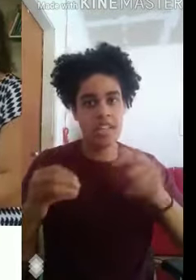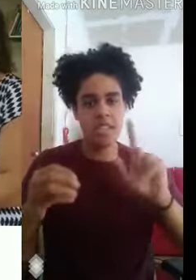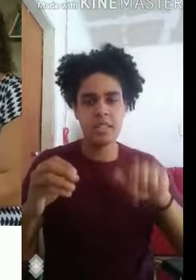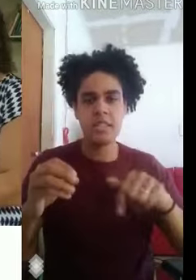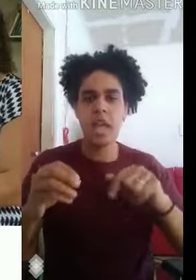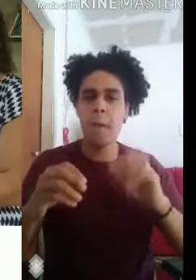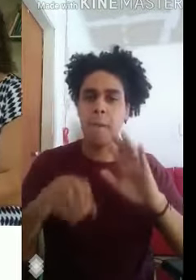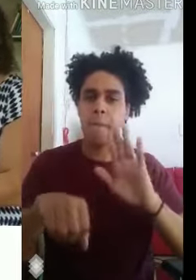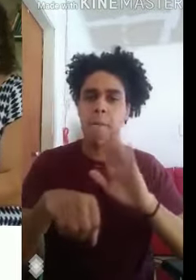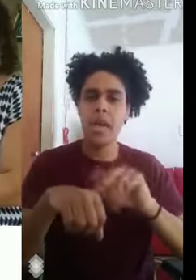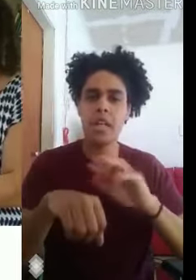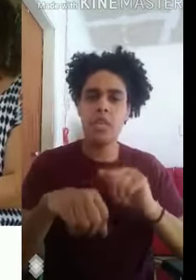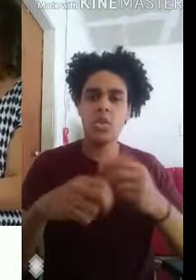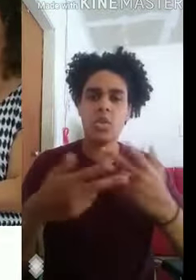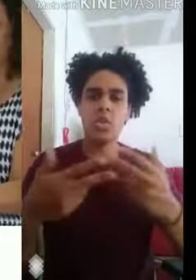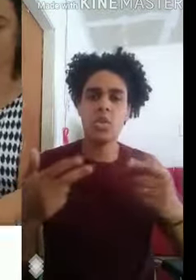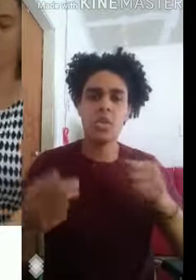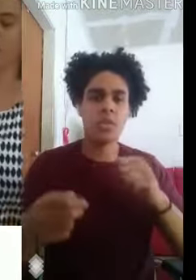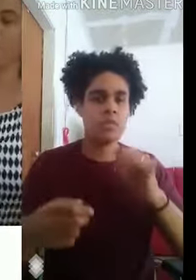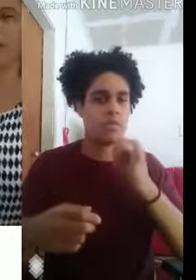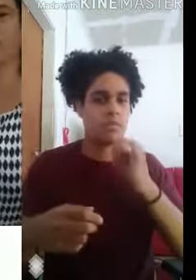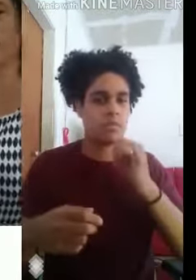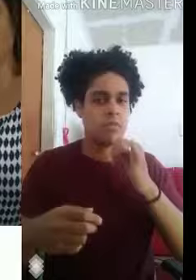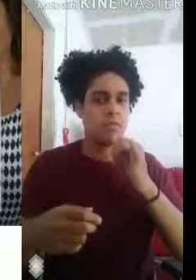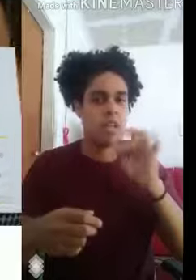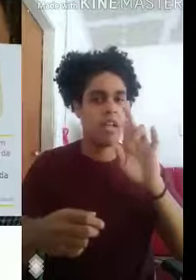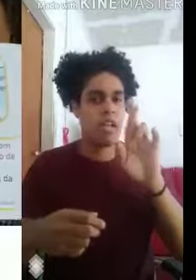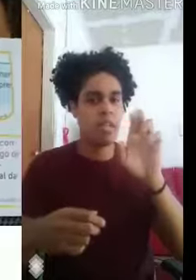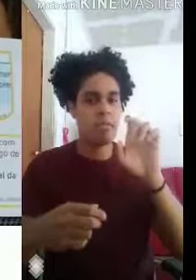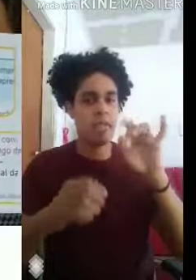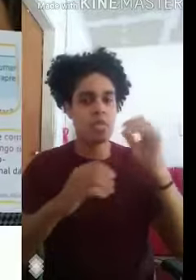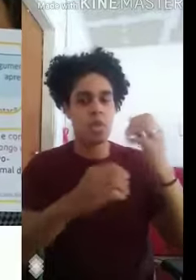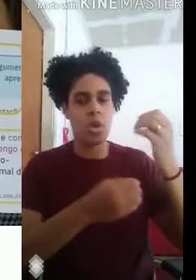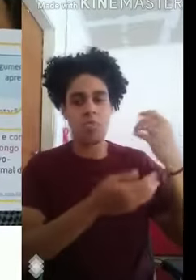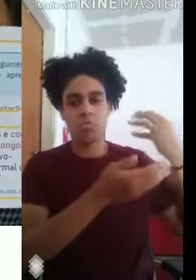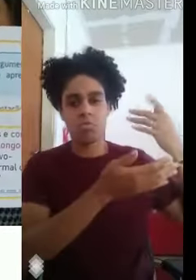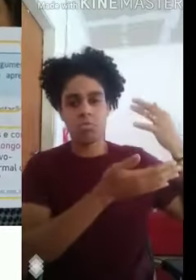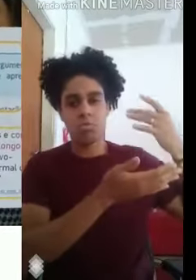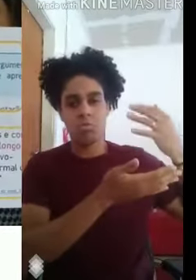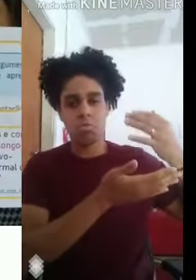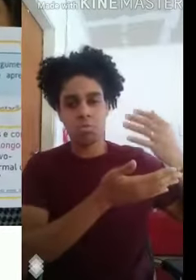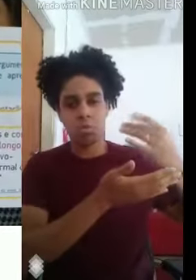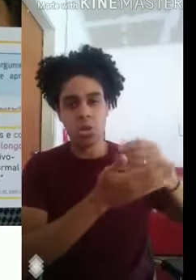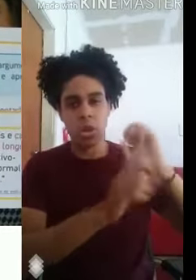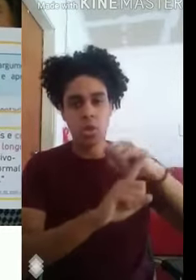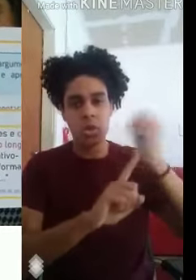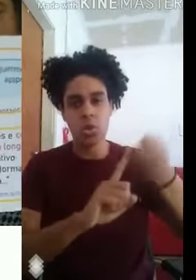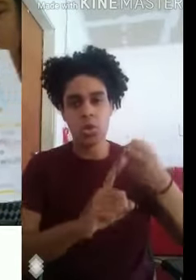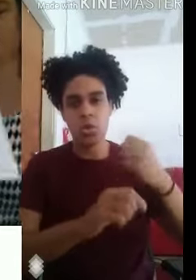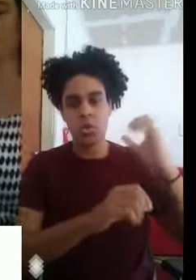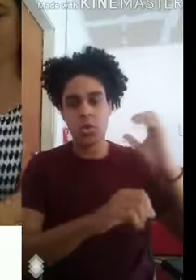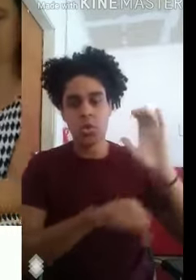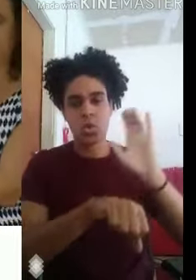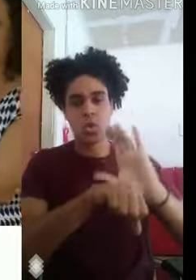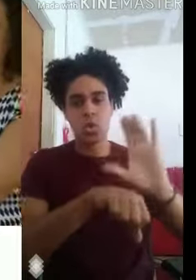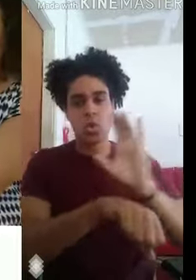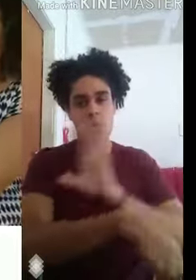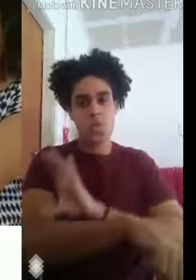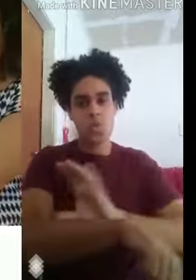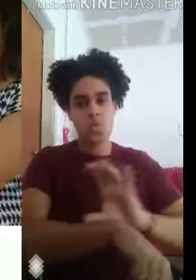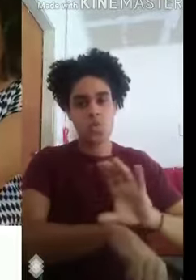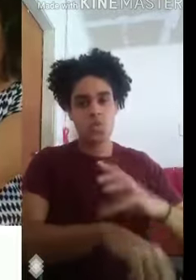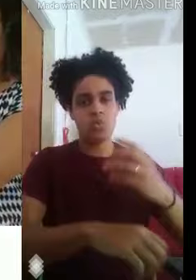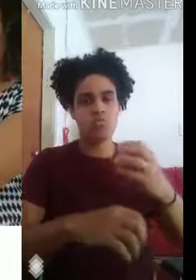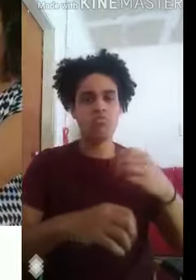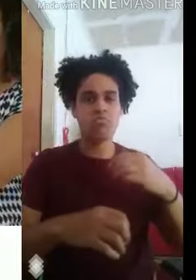vai ver que eles pedem coisas como repertório sociocultural produtivo. Pede para a